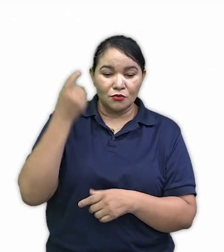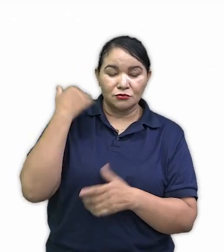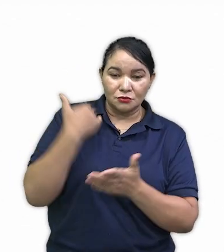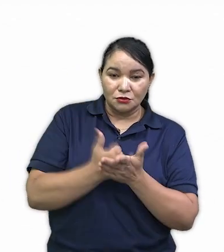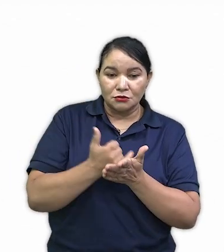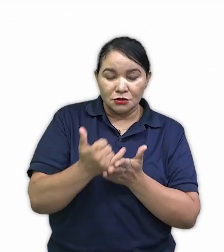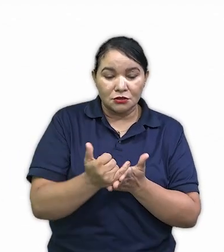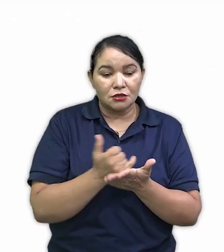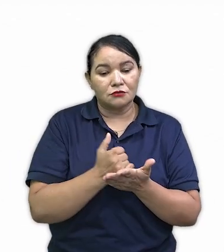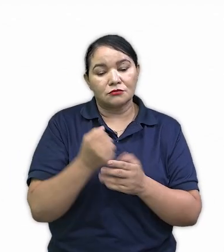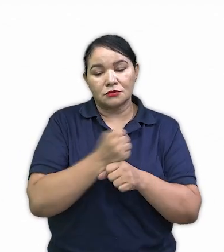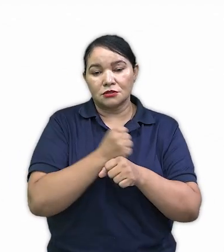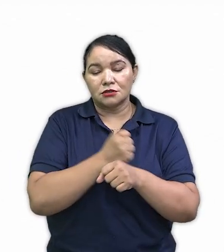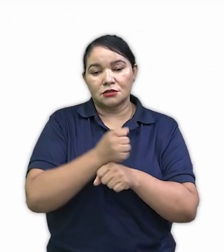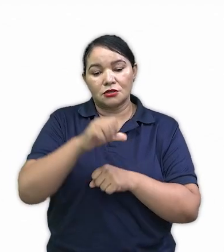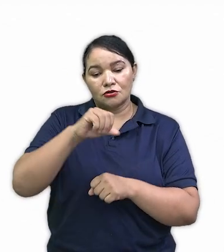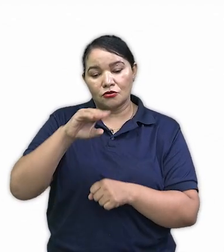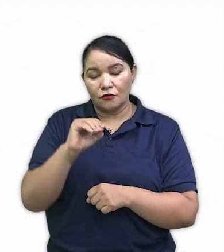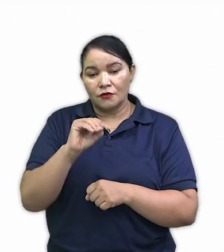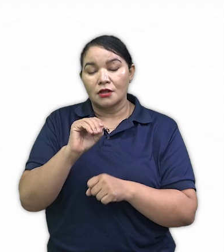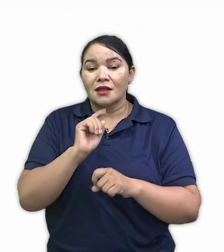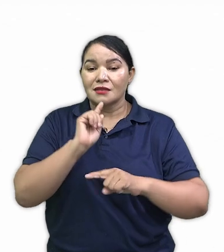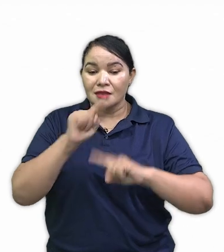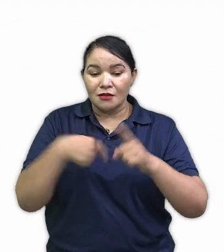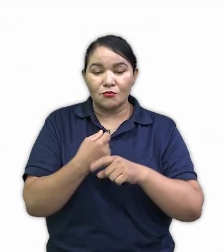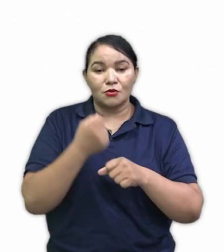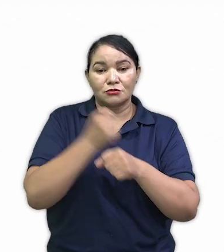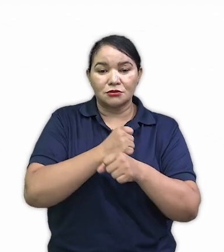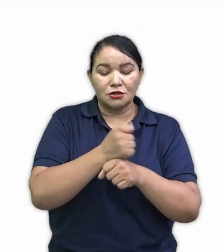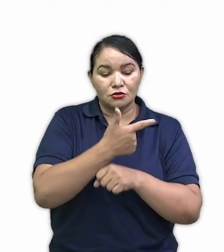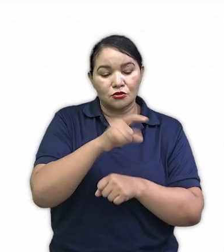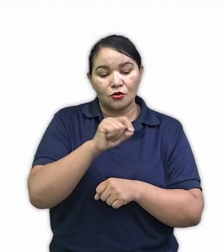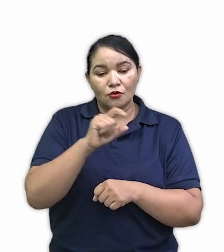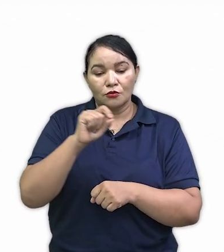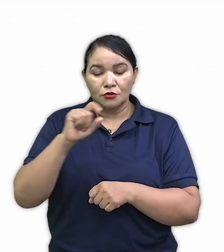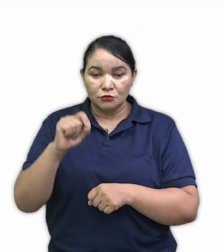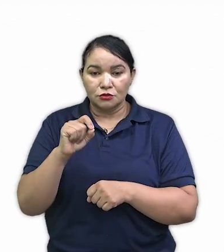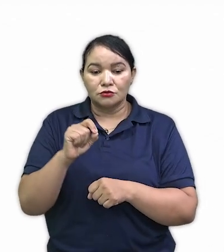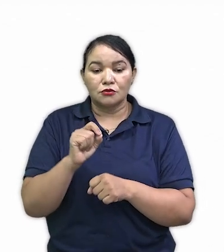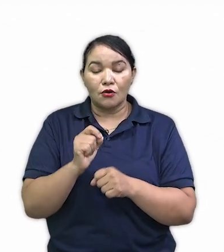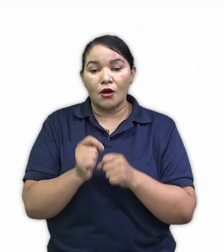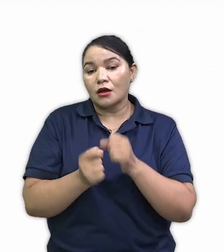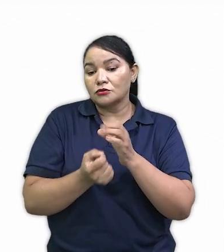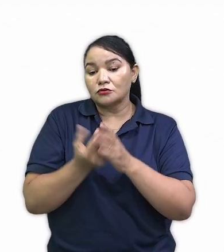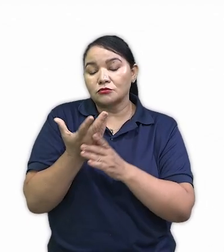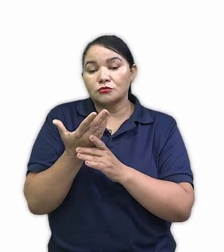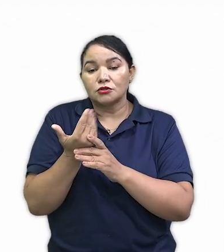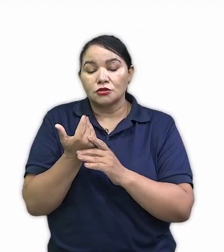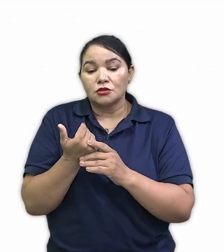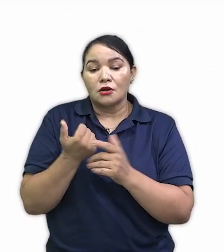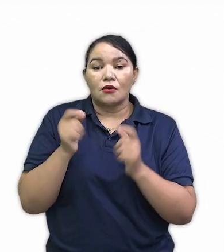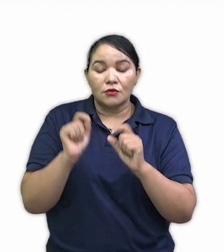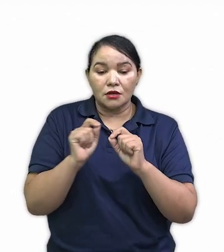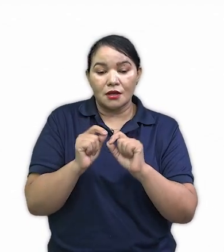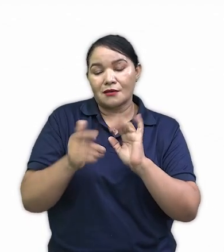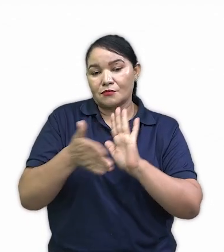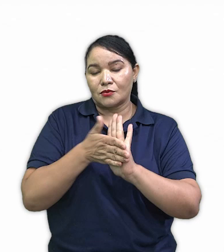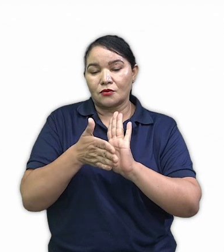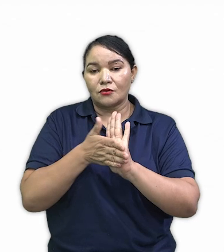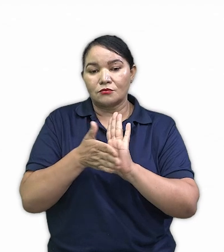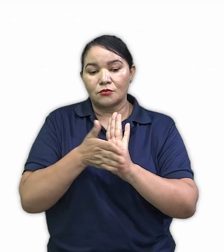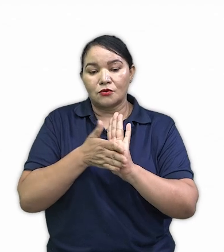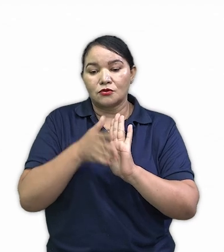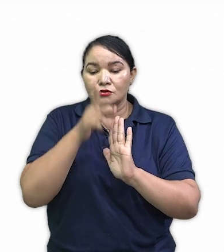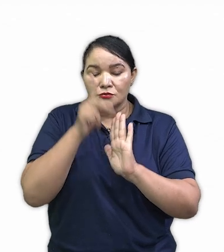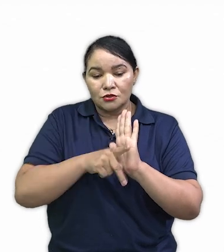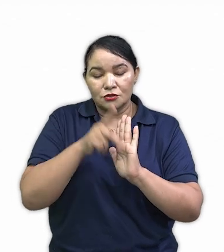anos 90, só ali pelo início dos anos 2000 foi que começaram a surgir propostas